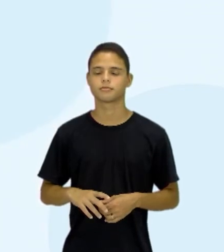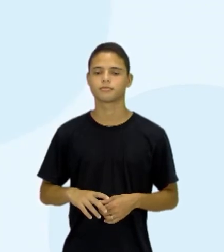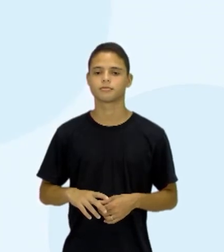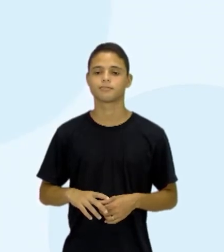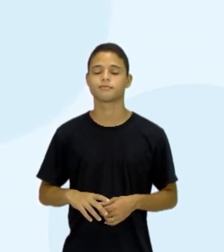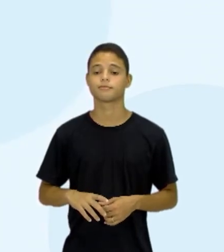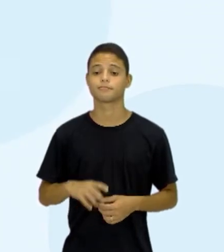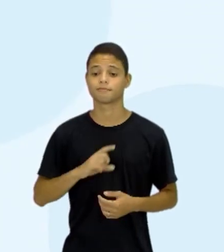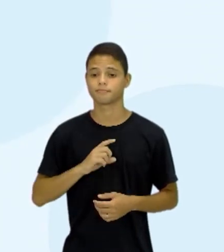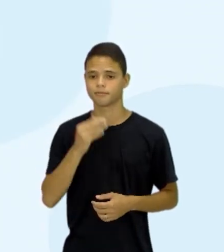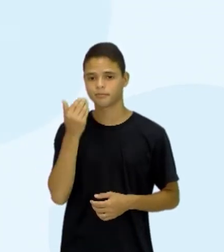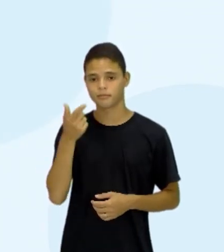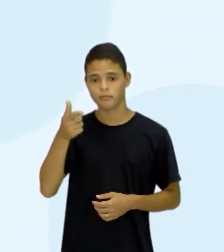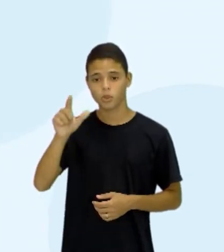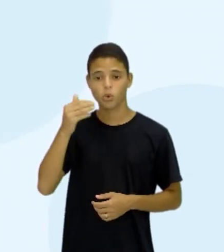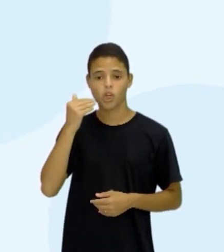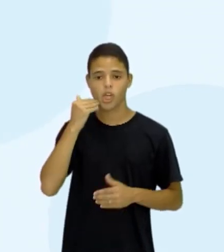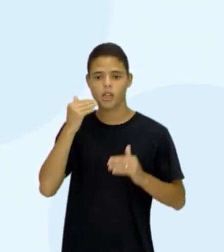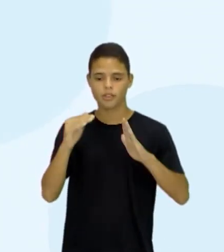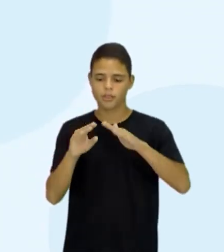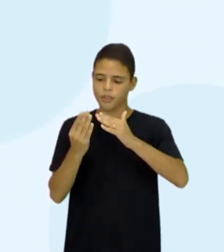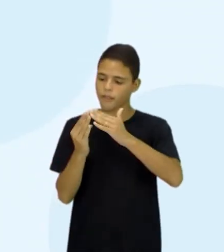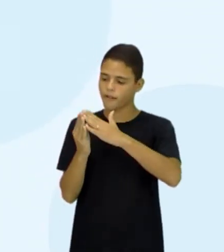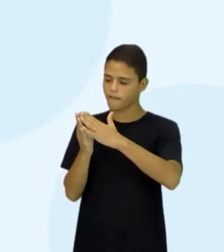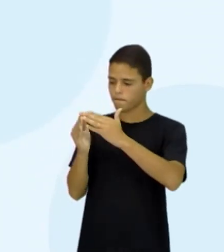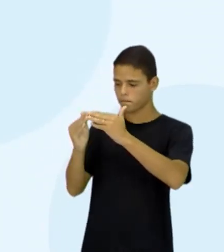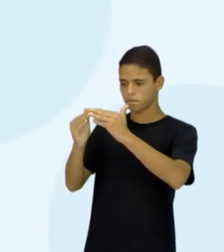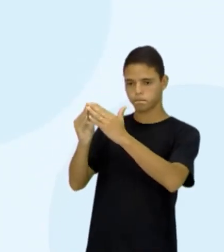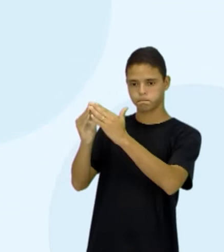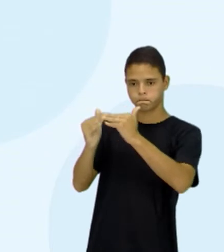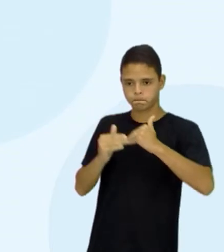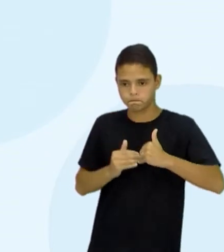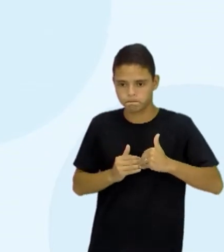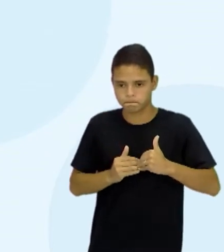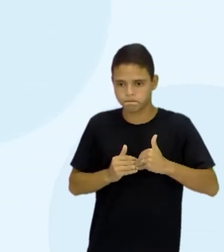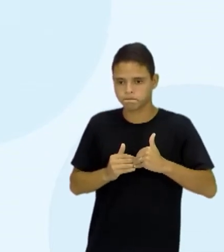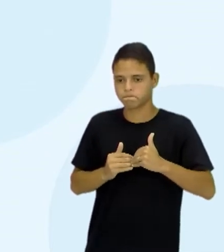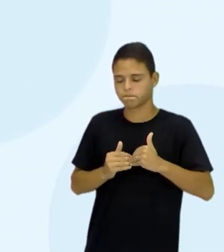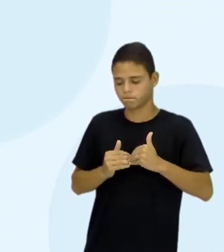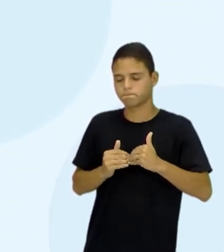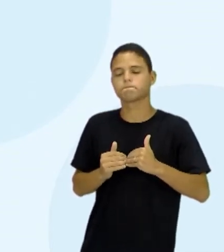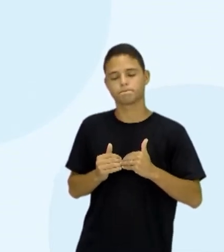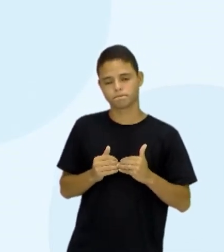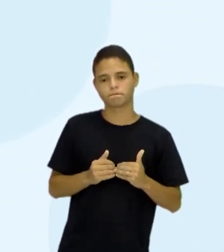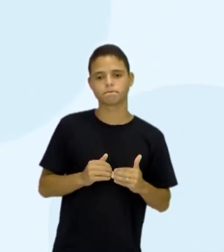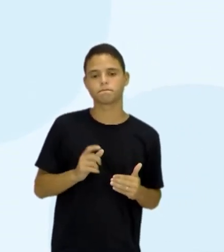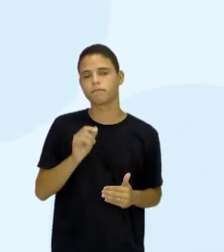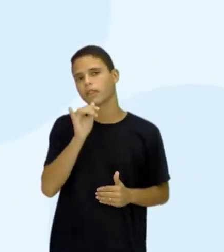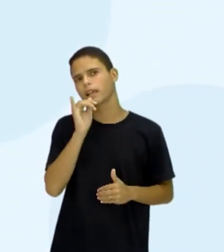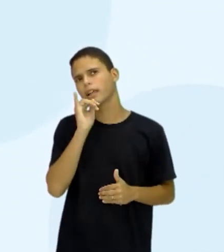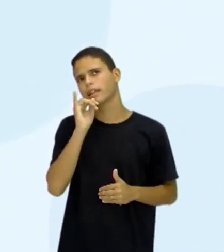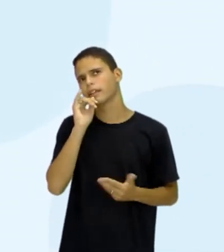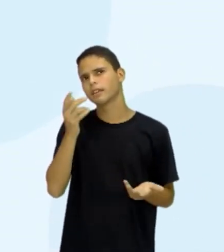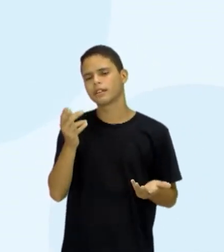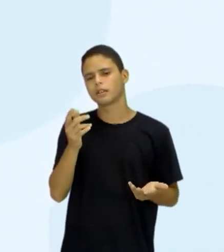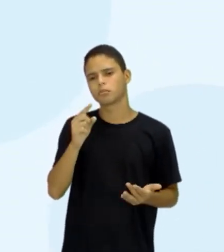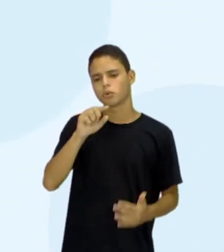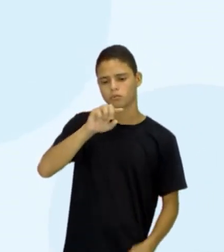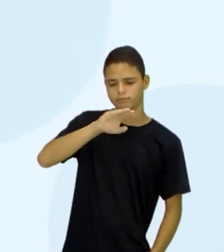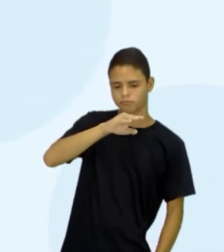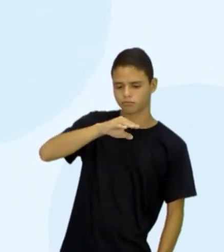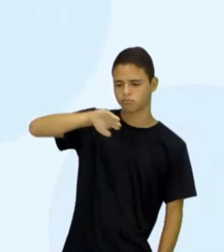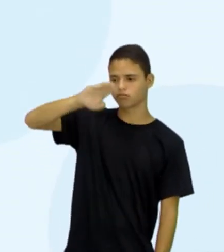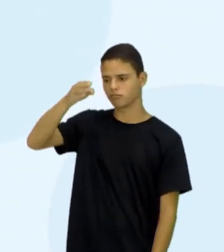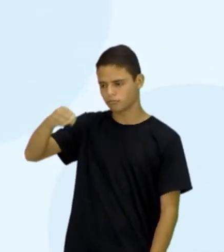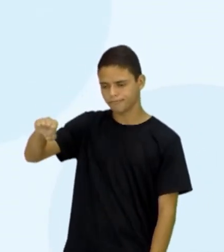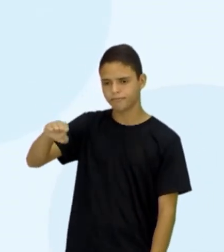Aqui tem uma coisa para dentro, né? Tem uma deformação, tipo uma... Aqui é uma lombada e aqui